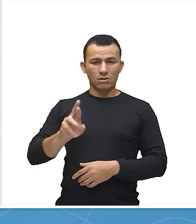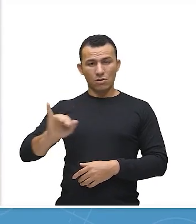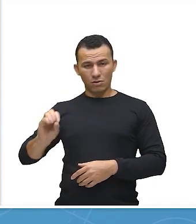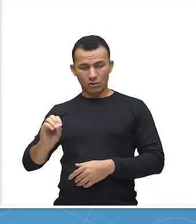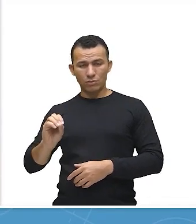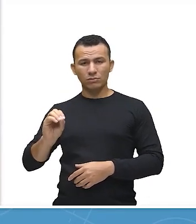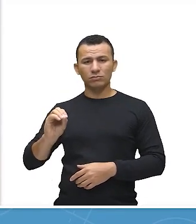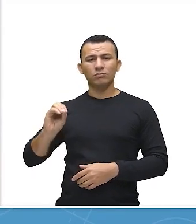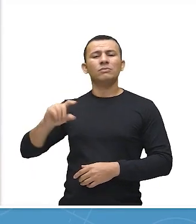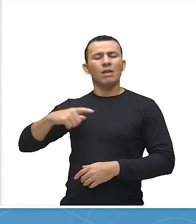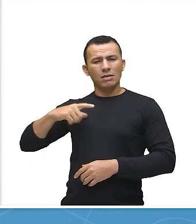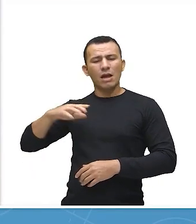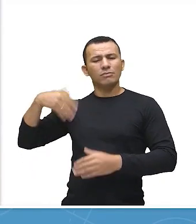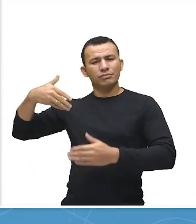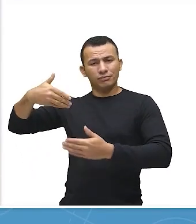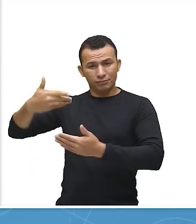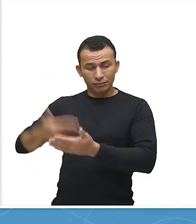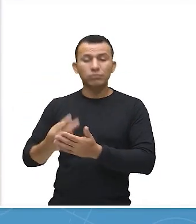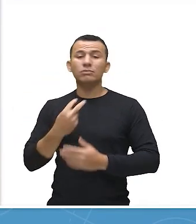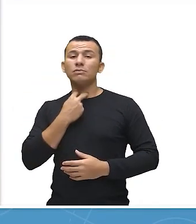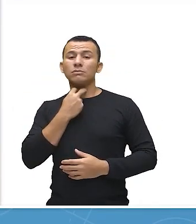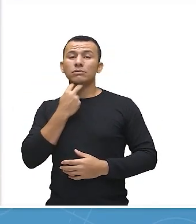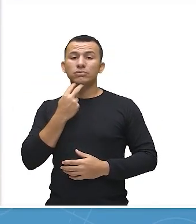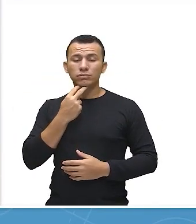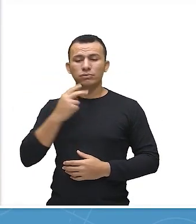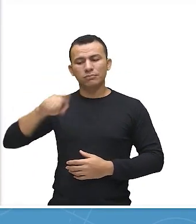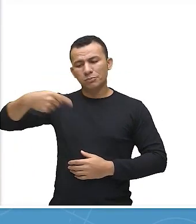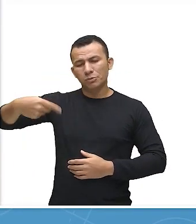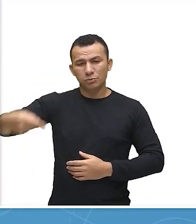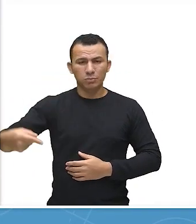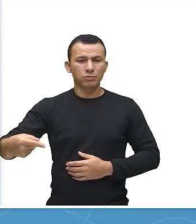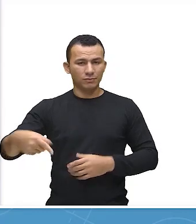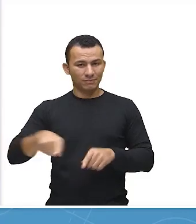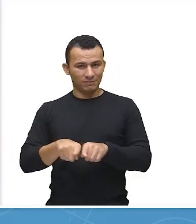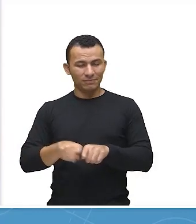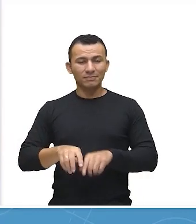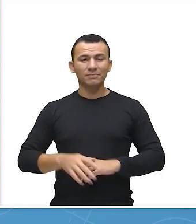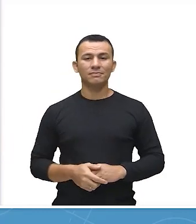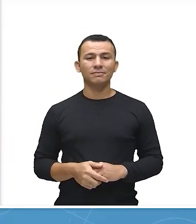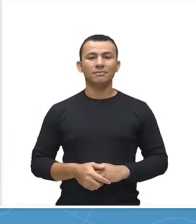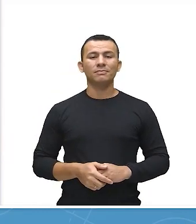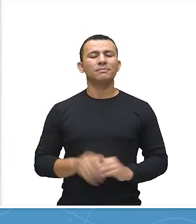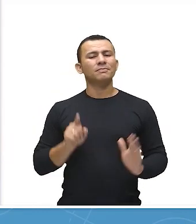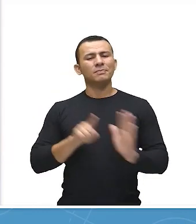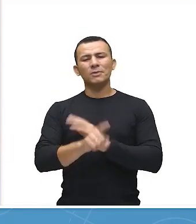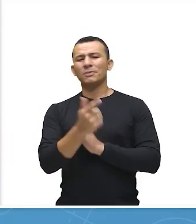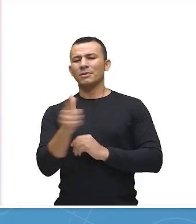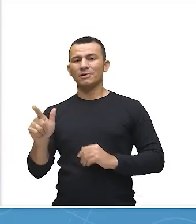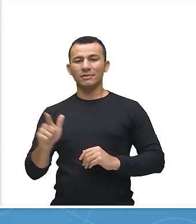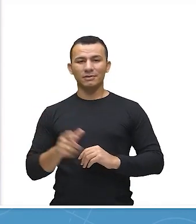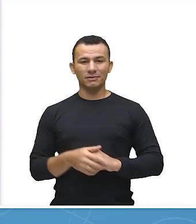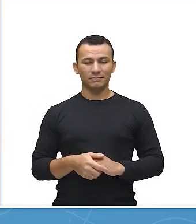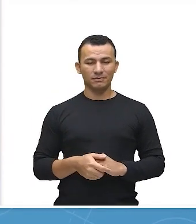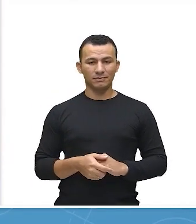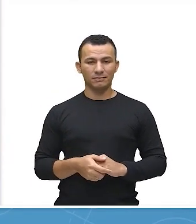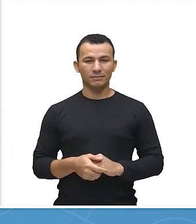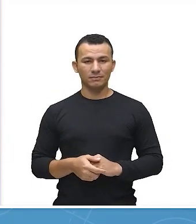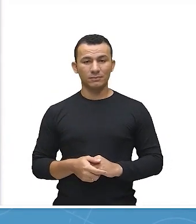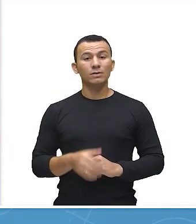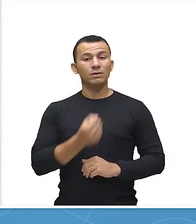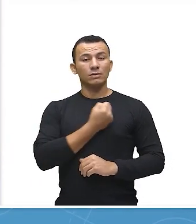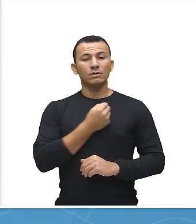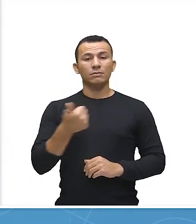conversou sobre música, a gente viu que tem música para cada coisa, né? Se eu quero, por exemplo, se eu quero refletir, se eu quero descansar um pouco, se eu